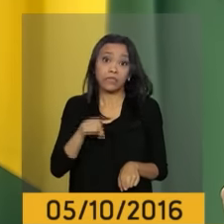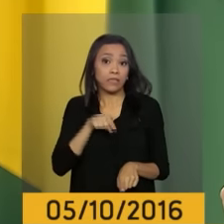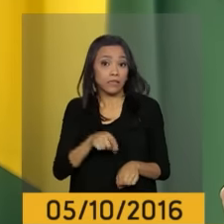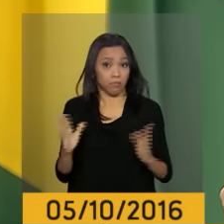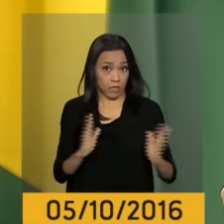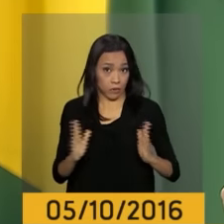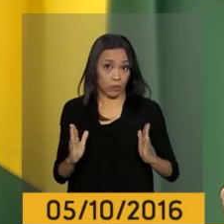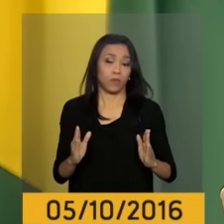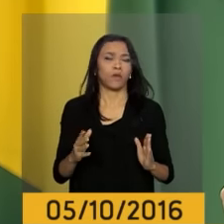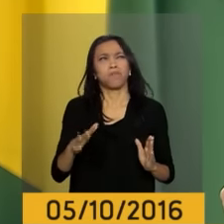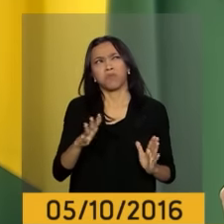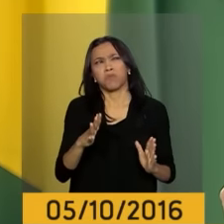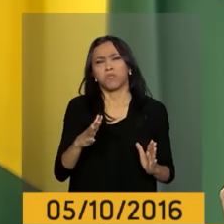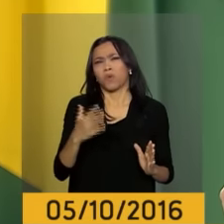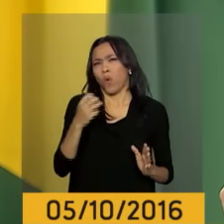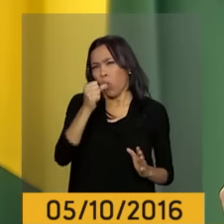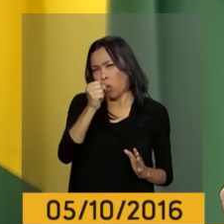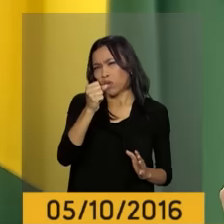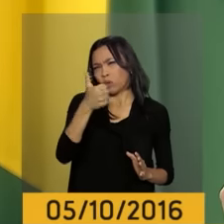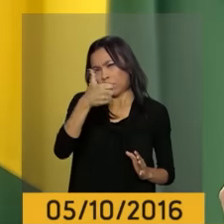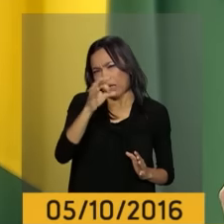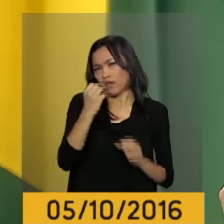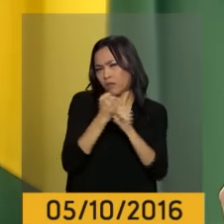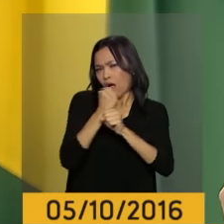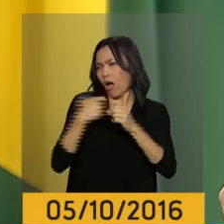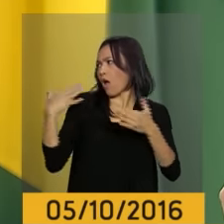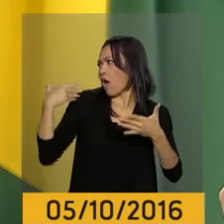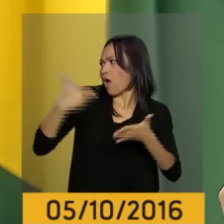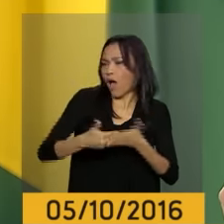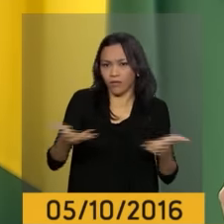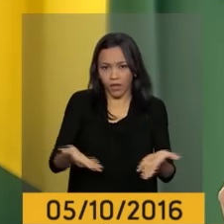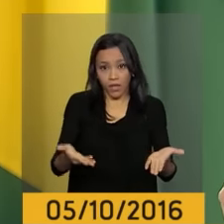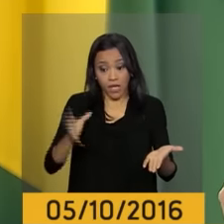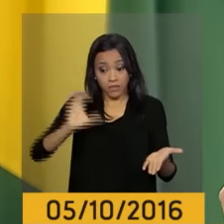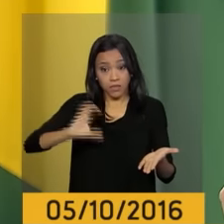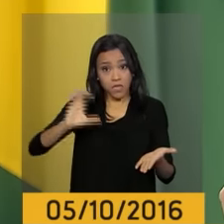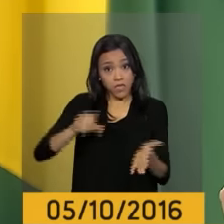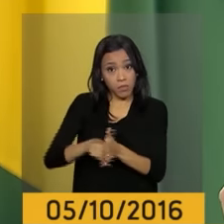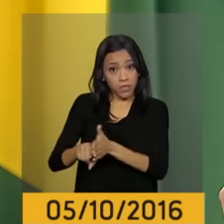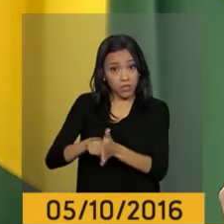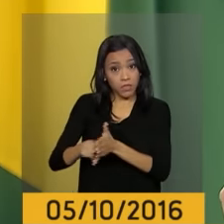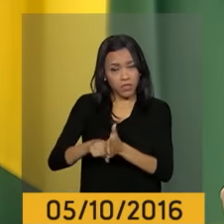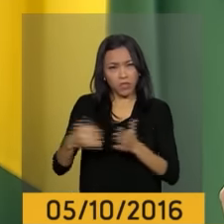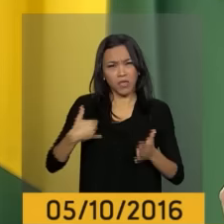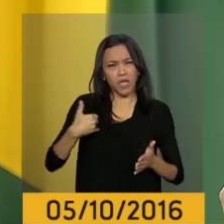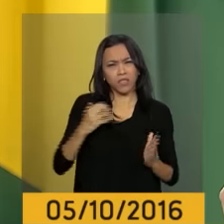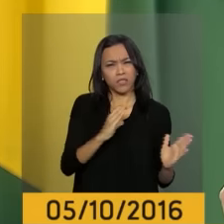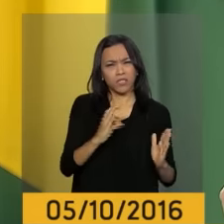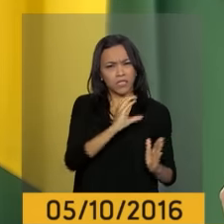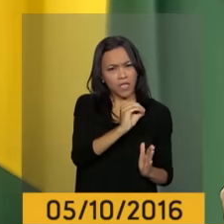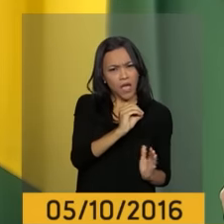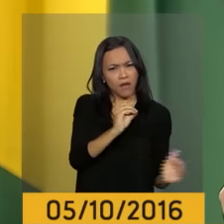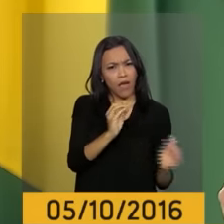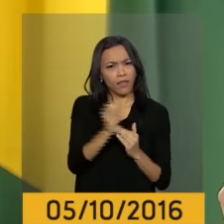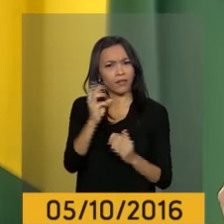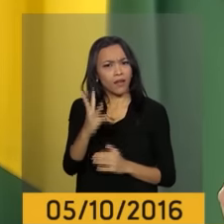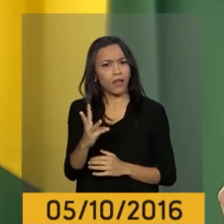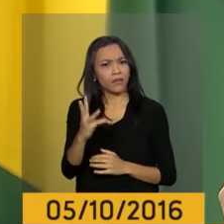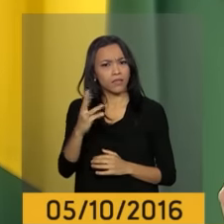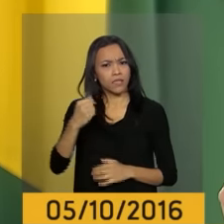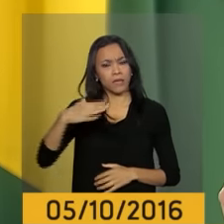uns 8, 10 anos para cá, é que a ciência começou a perceber que é do 0 aos 3 anos que se forma